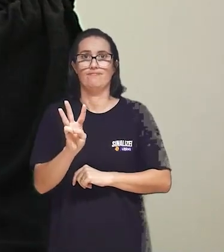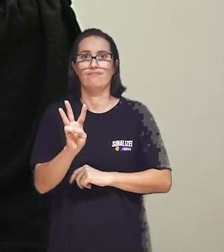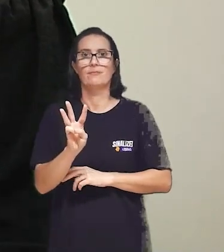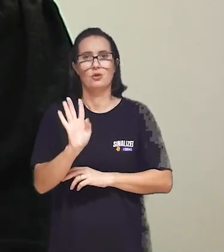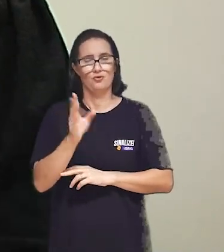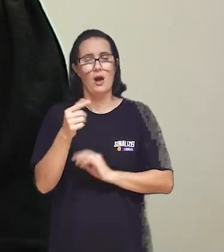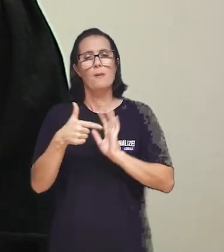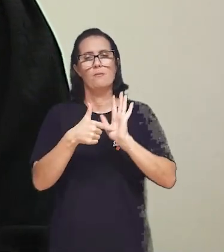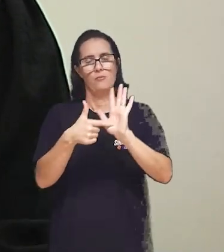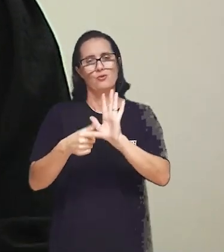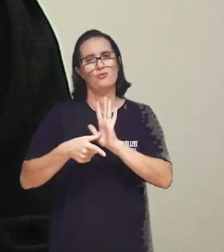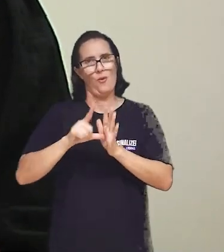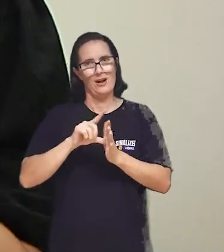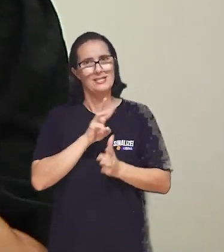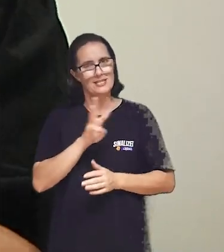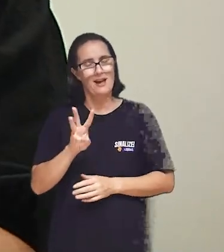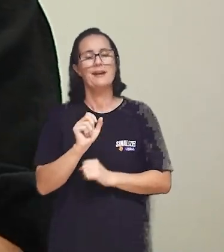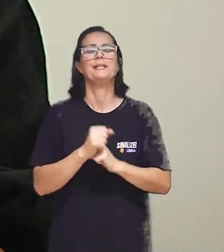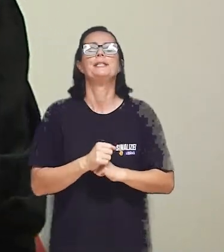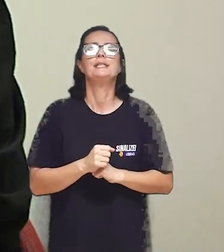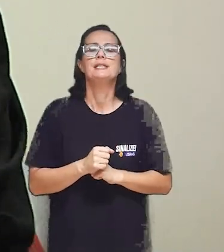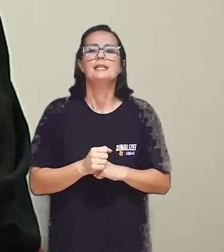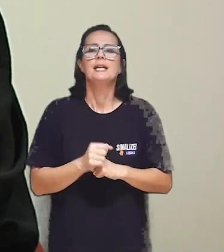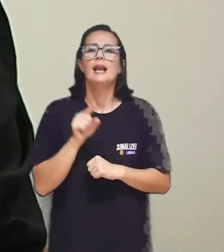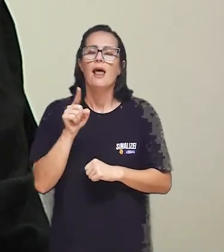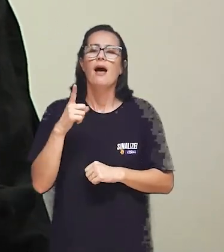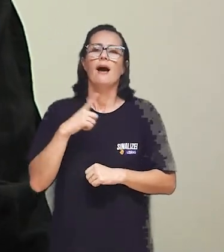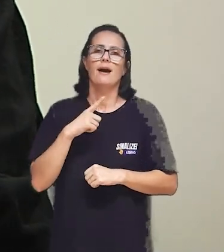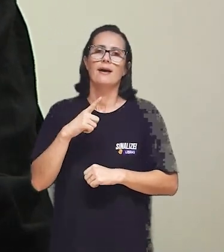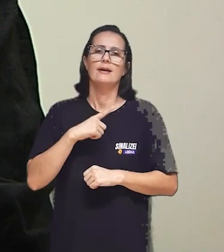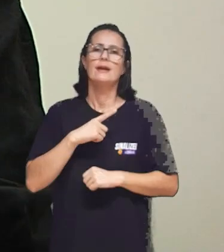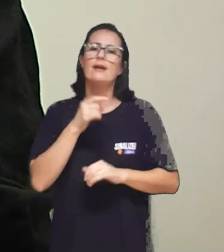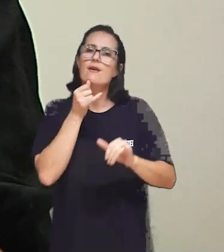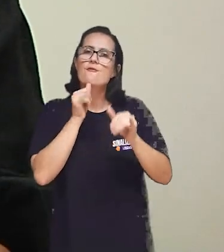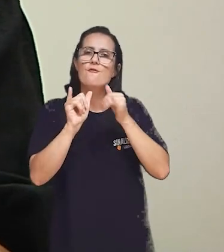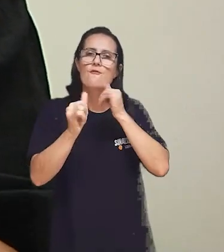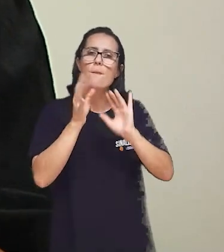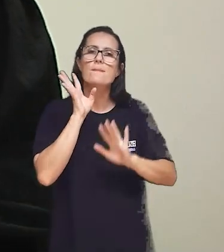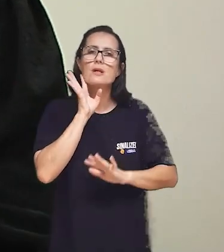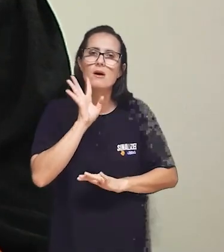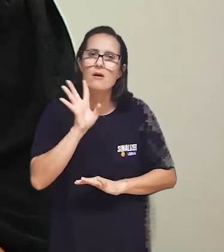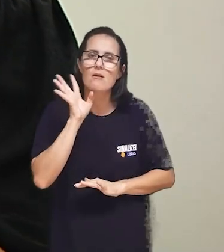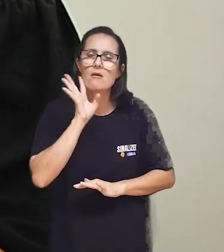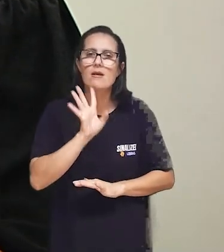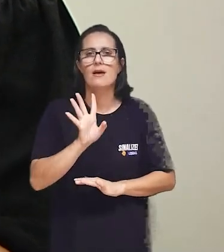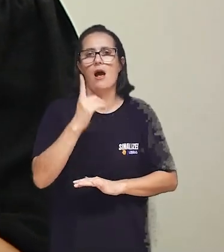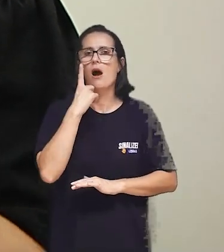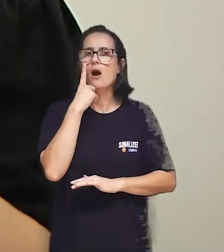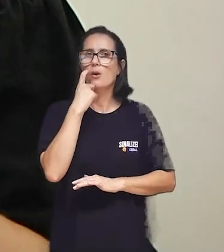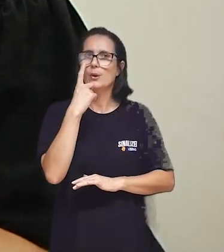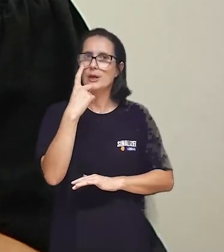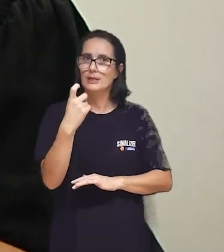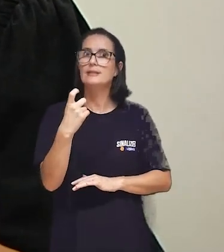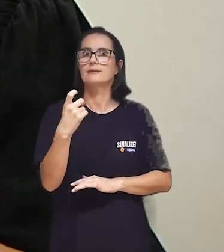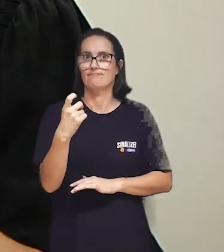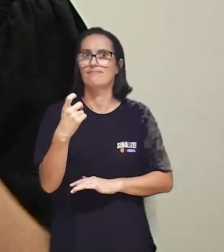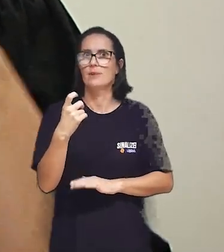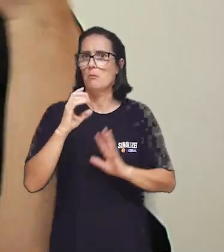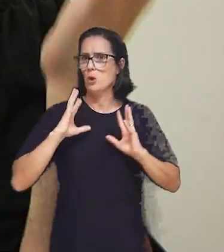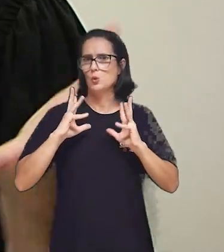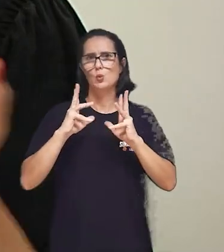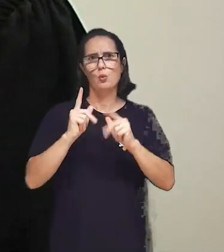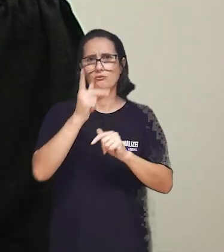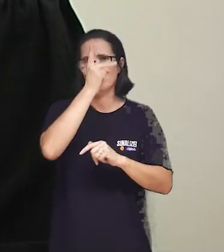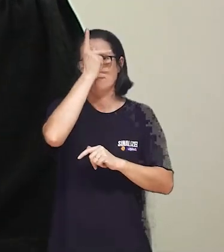que a gente já passou anteriormente. Lá no site do EMOSC tem um dado muito legal, que é bem interessante